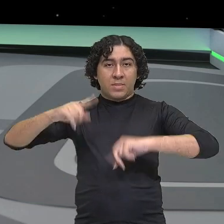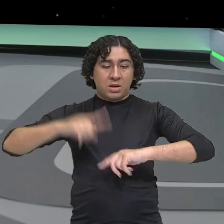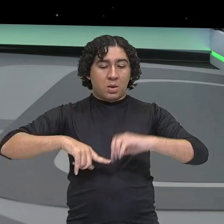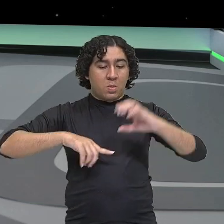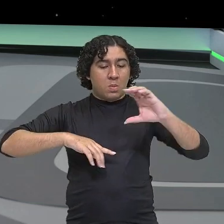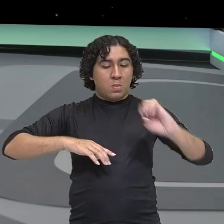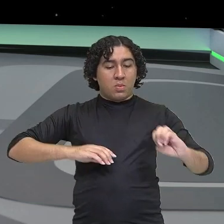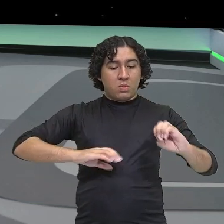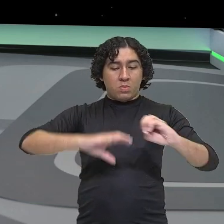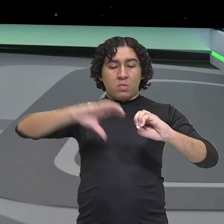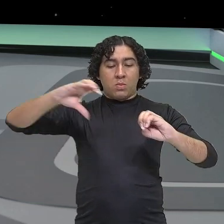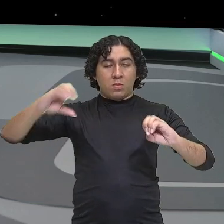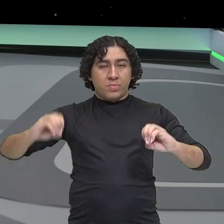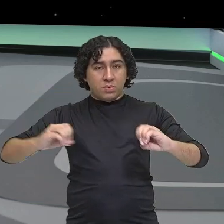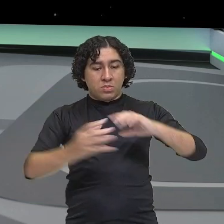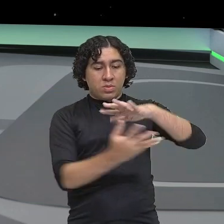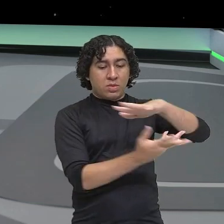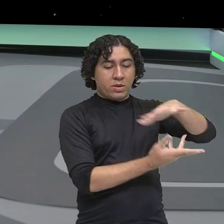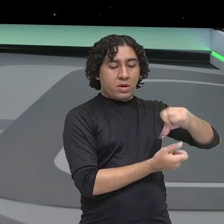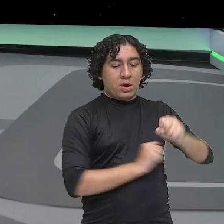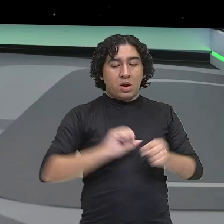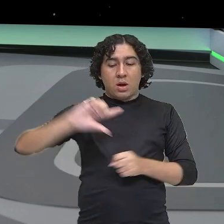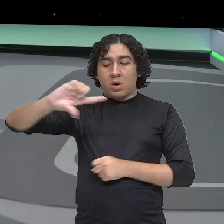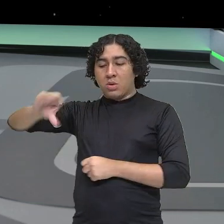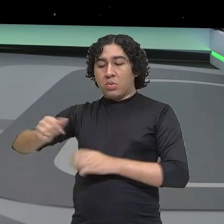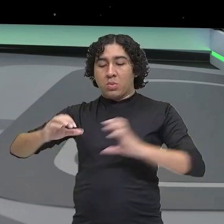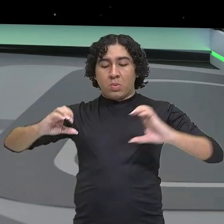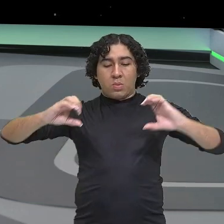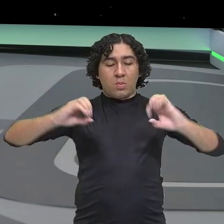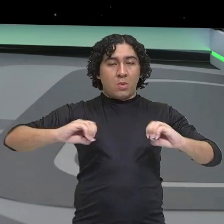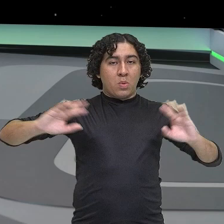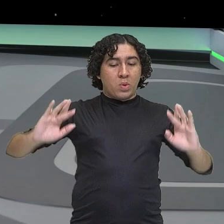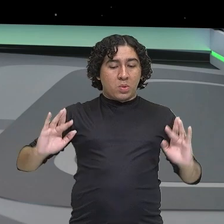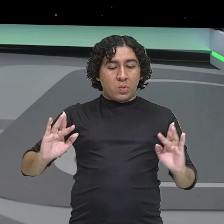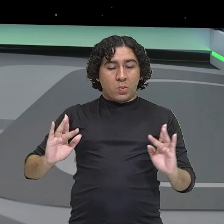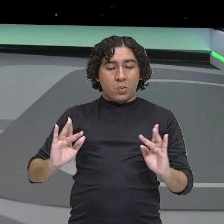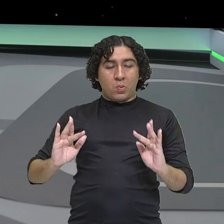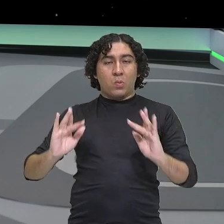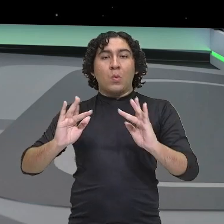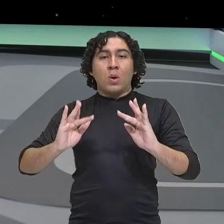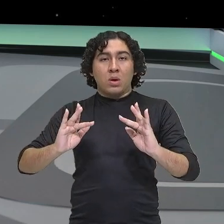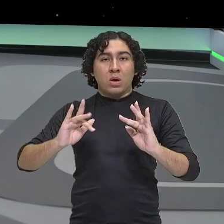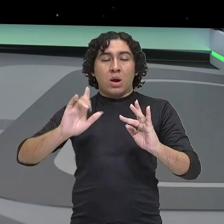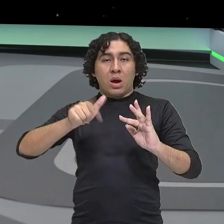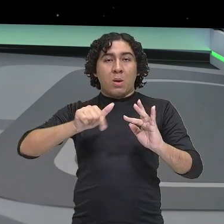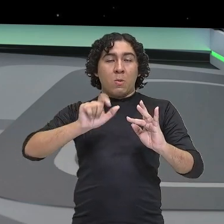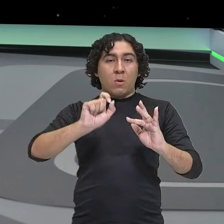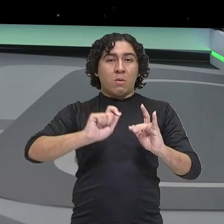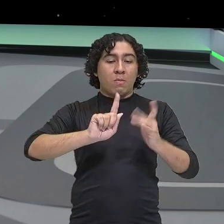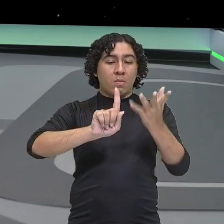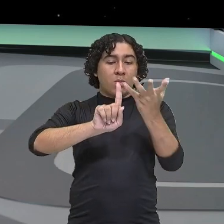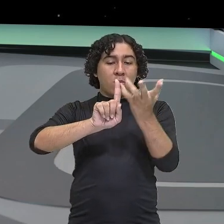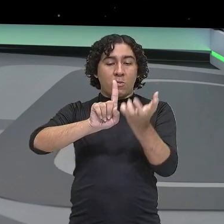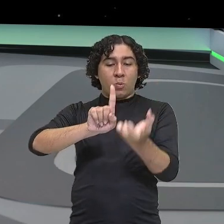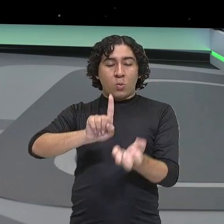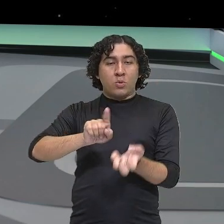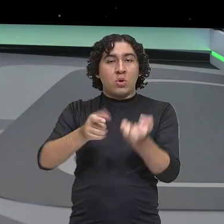percebe aqui, ó, 2 corpos atraem-se por uma força